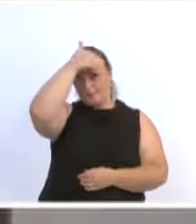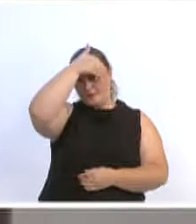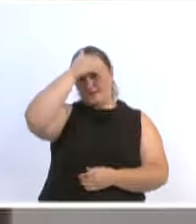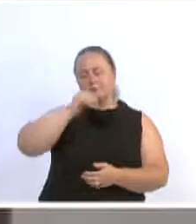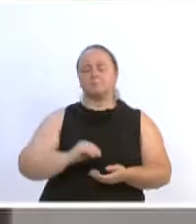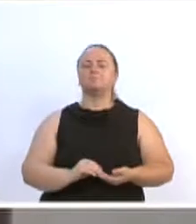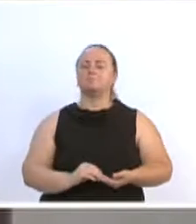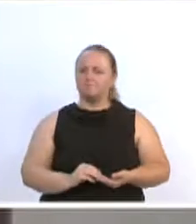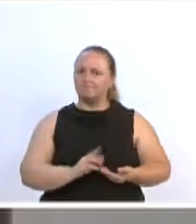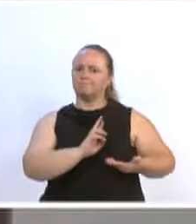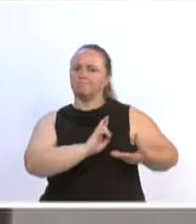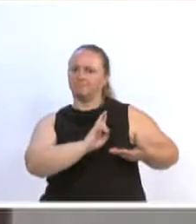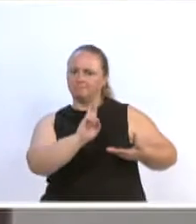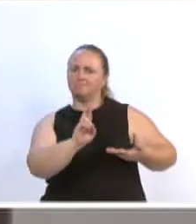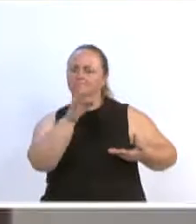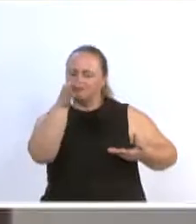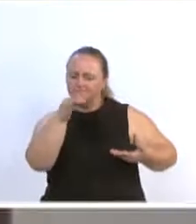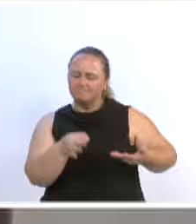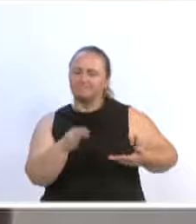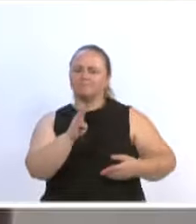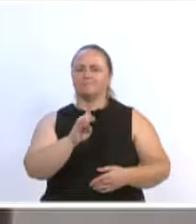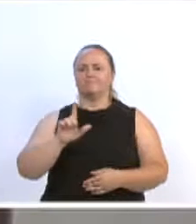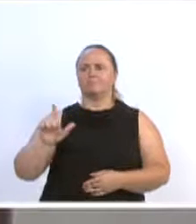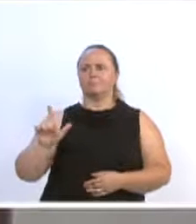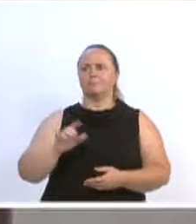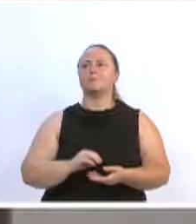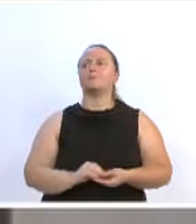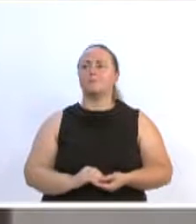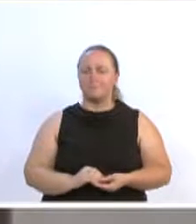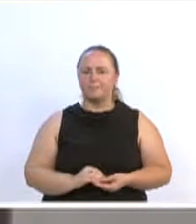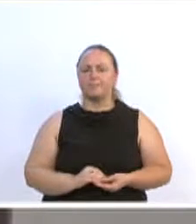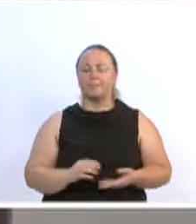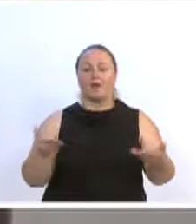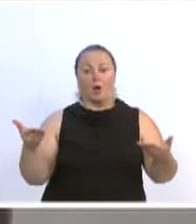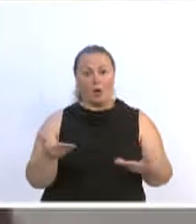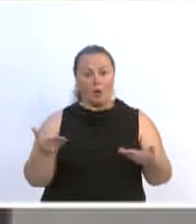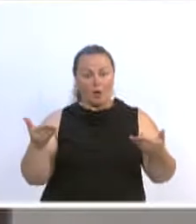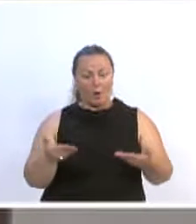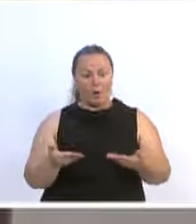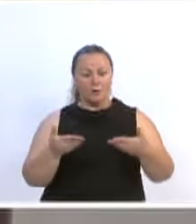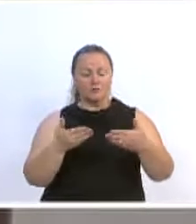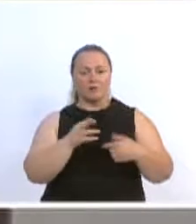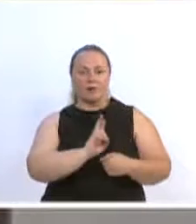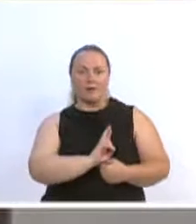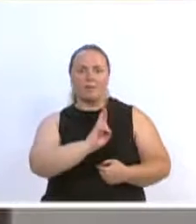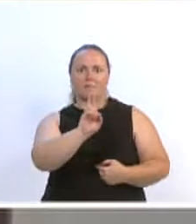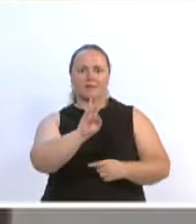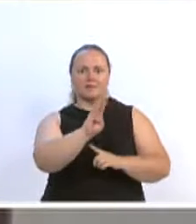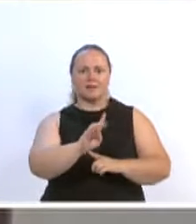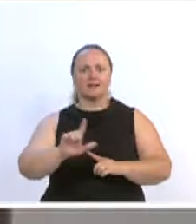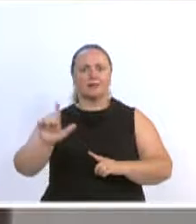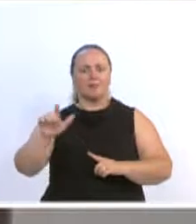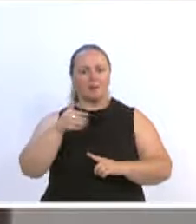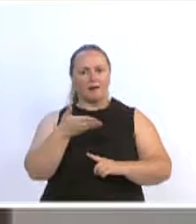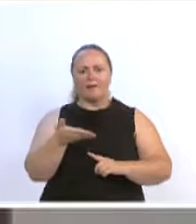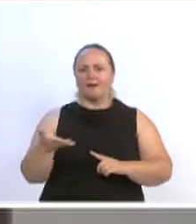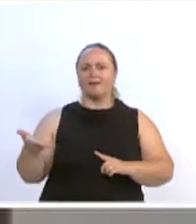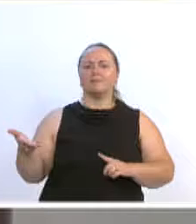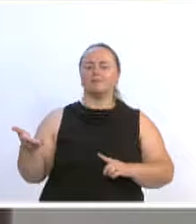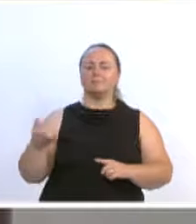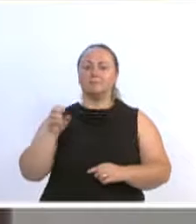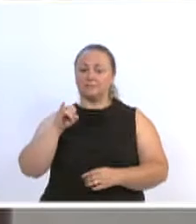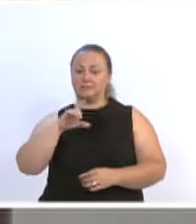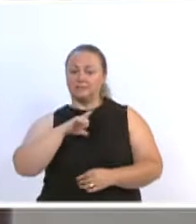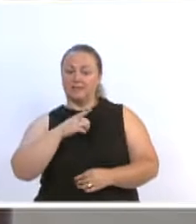a cidade de blumenau é como hoje sendo o nosso representante maior do município de blumenau alba até porque quando a gente é amigo